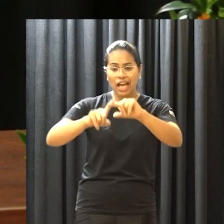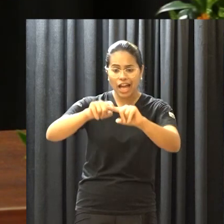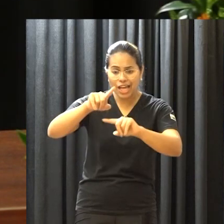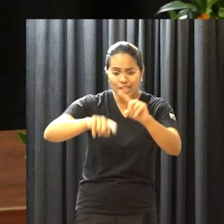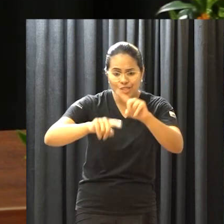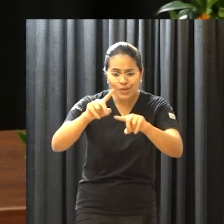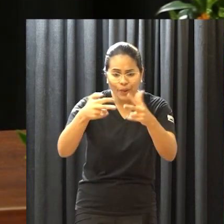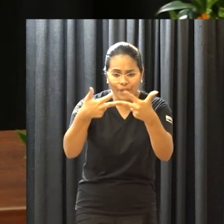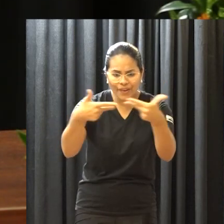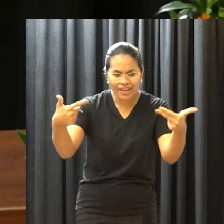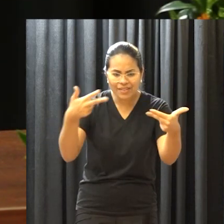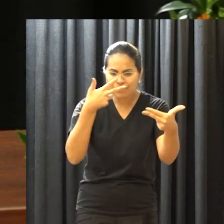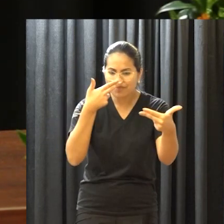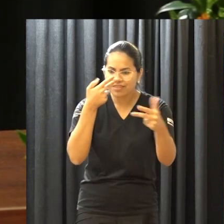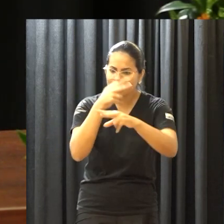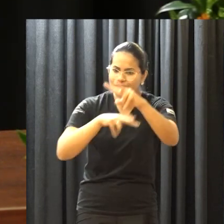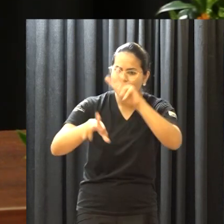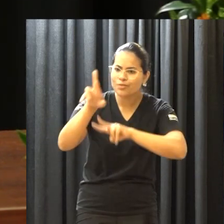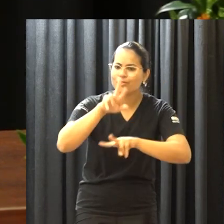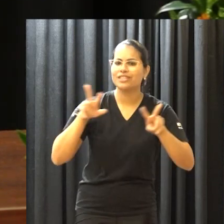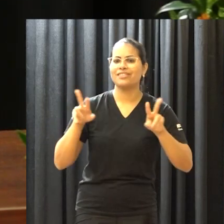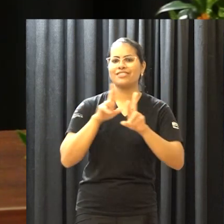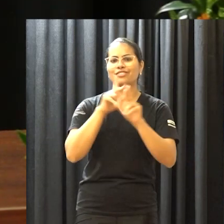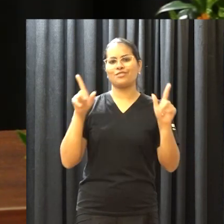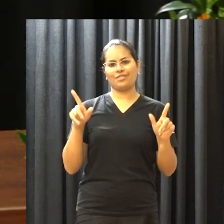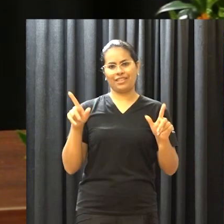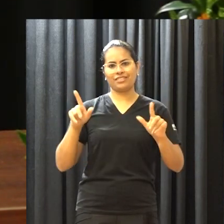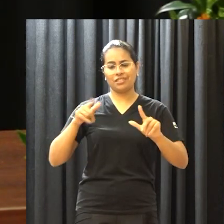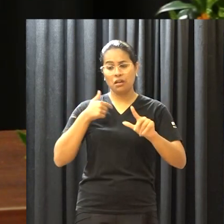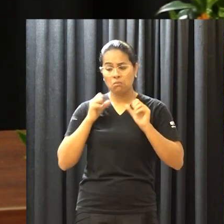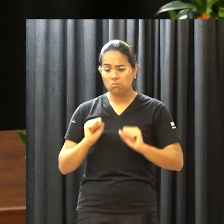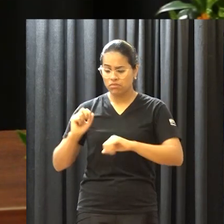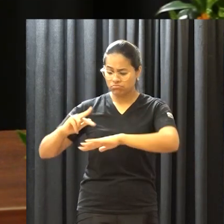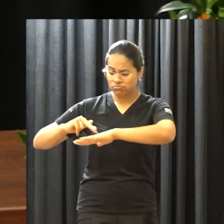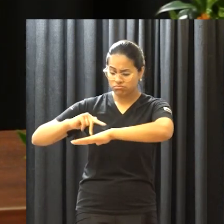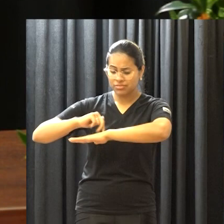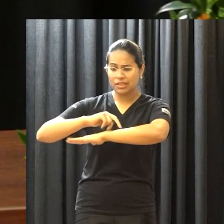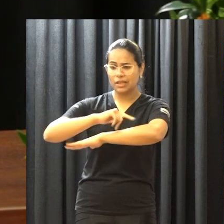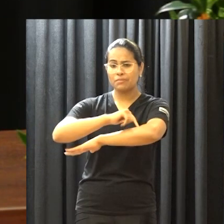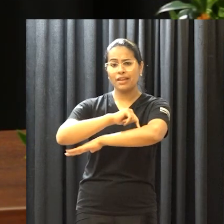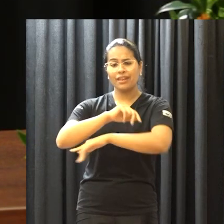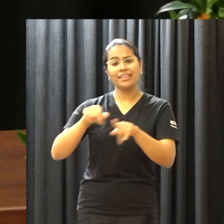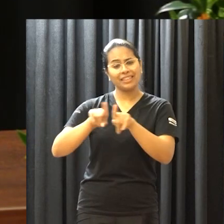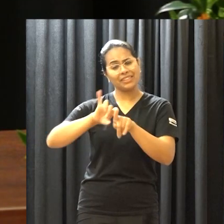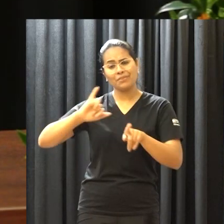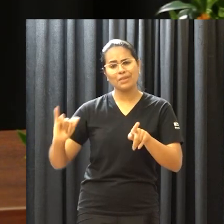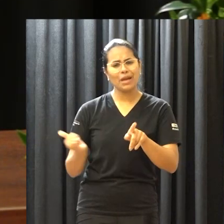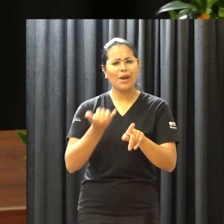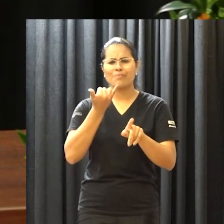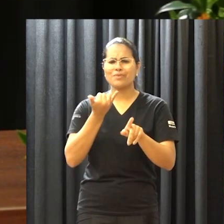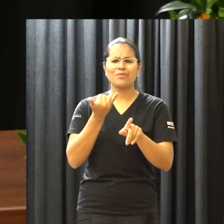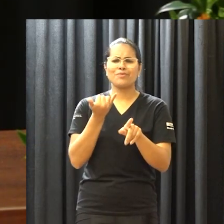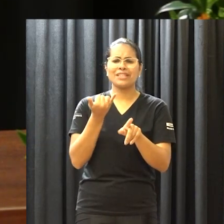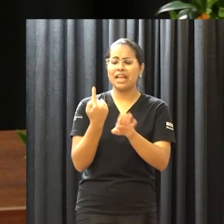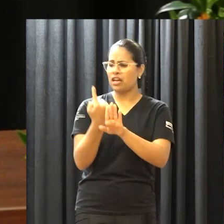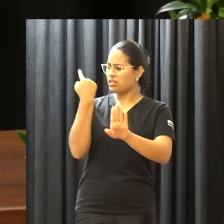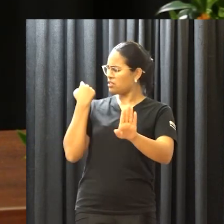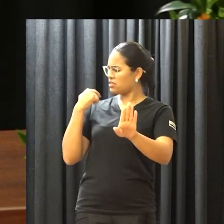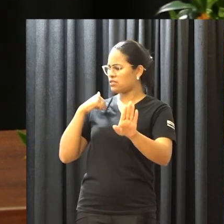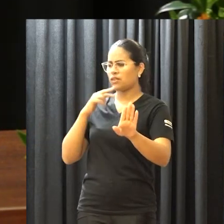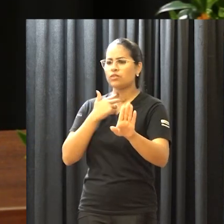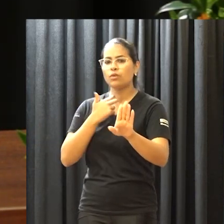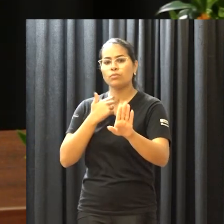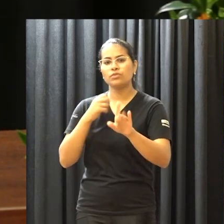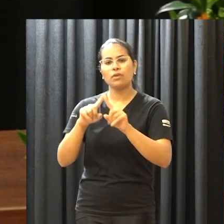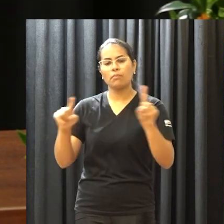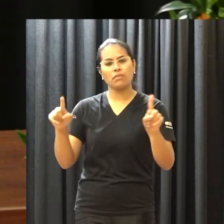diferente. O modo de caminhar e a oportunidade de aproveitar aquilo que eu não tive. Tudo bem que não é como talvez tivesse uma visão,